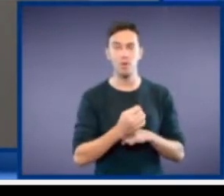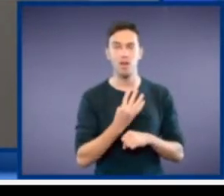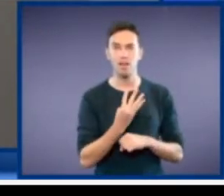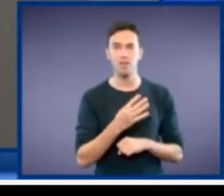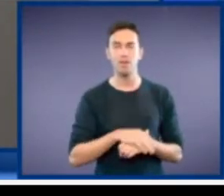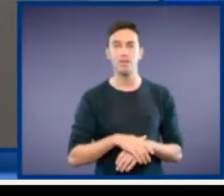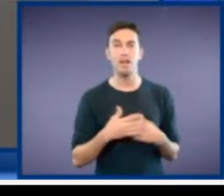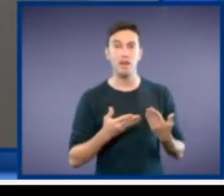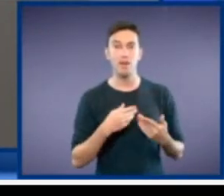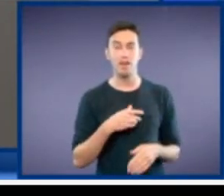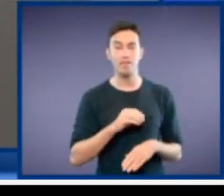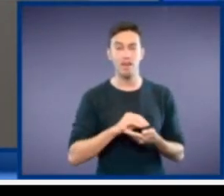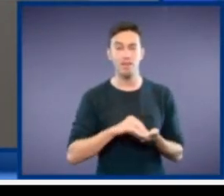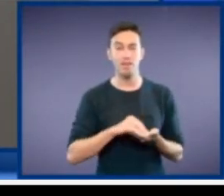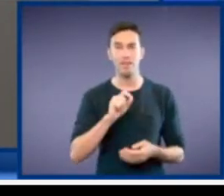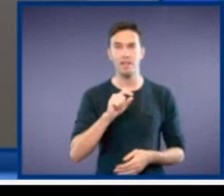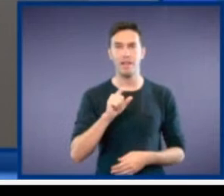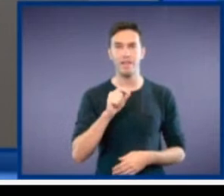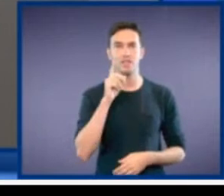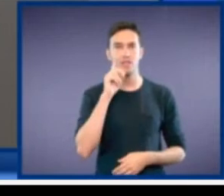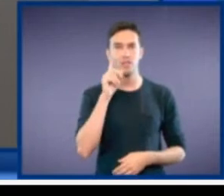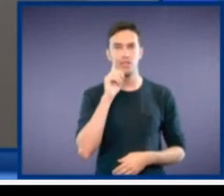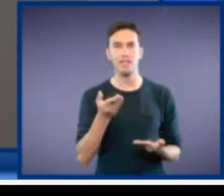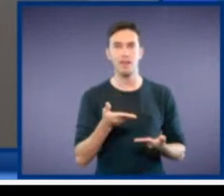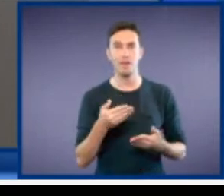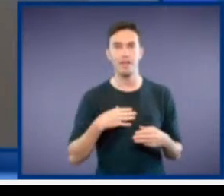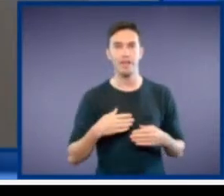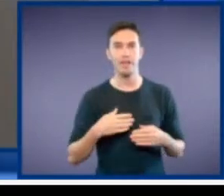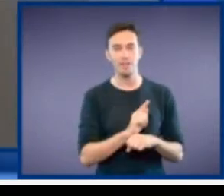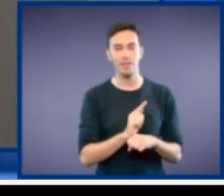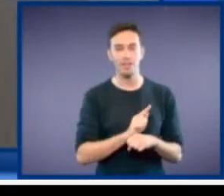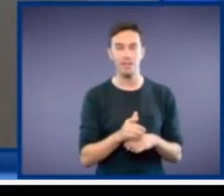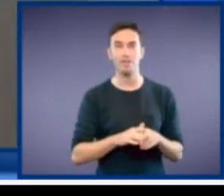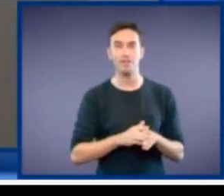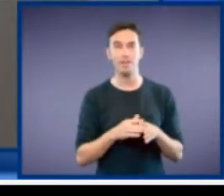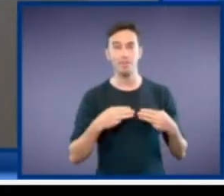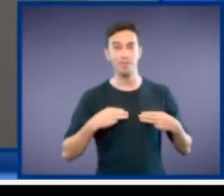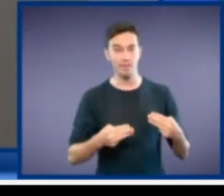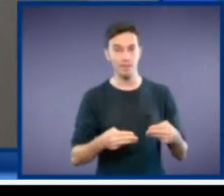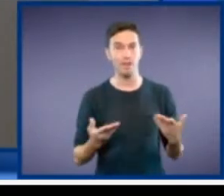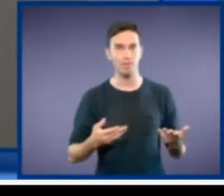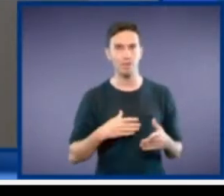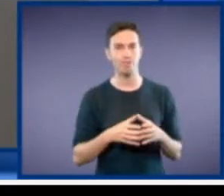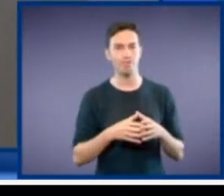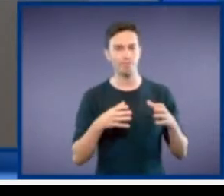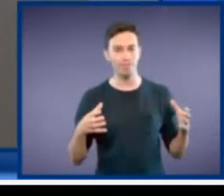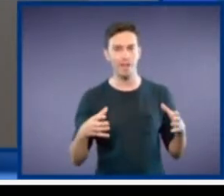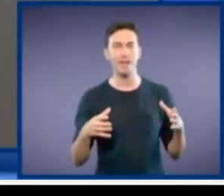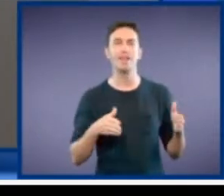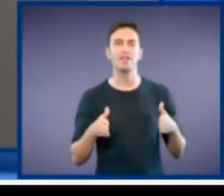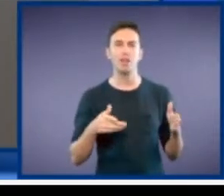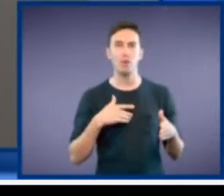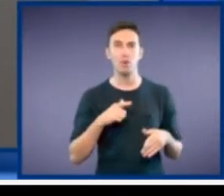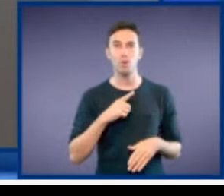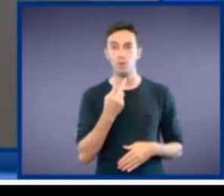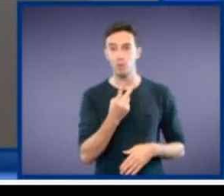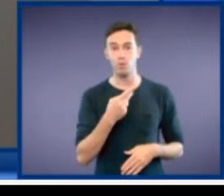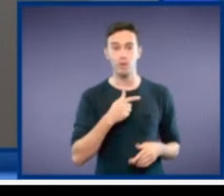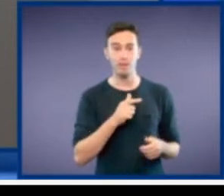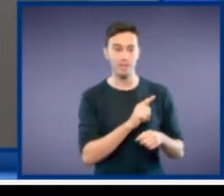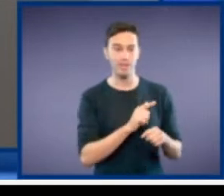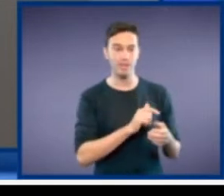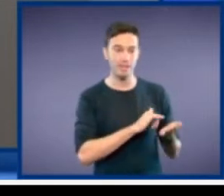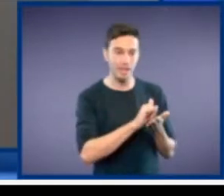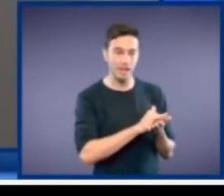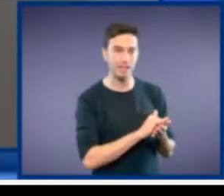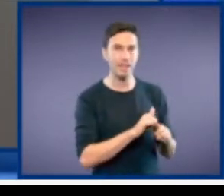do fim desta gestão, desse Ministério, que foi um Ministério grande, fundido para trabalhar com duas grandes estratégias do ministro